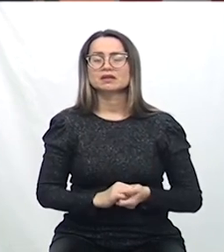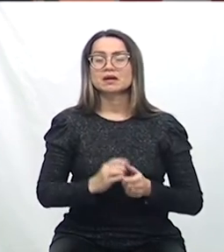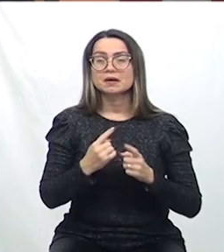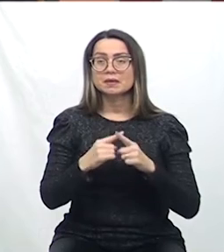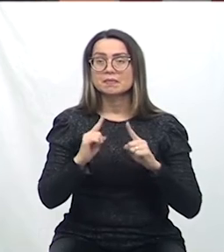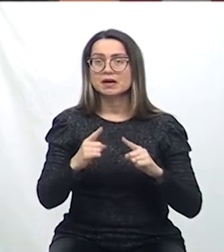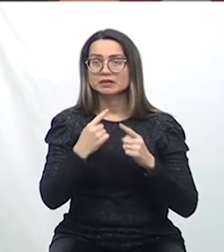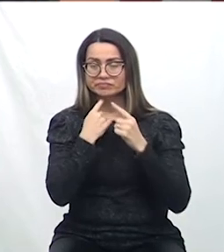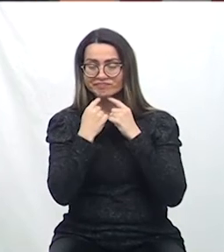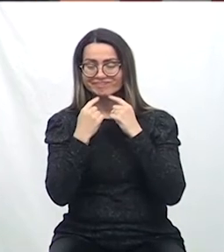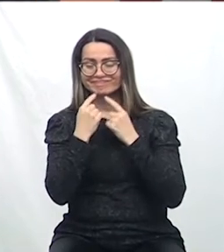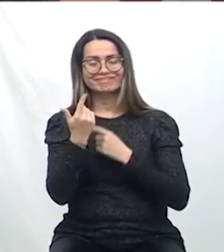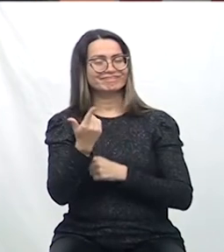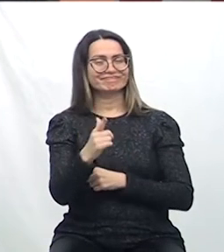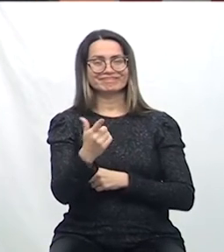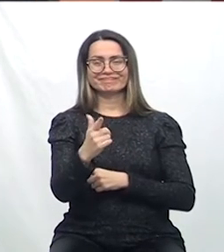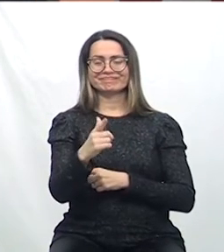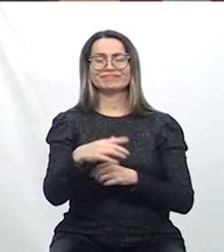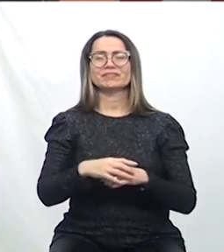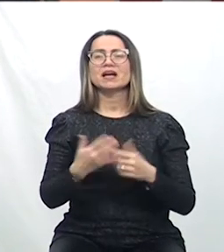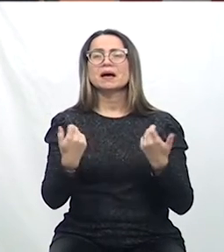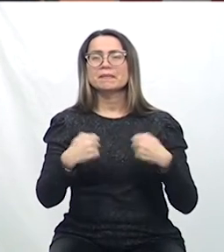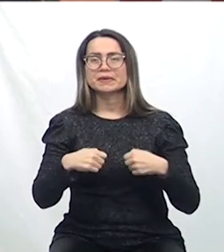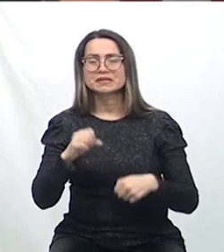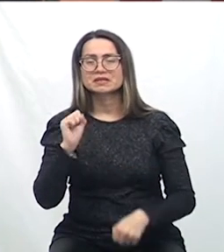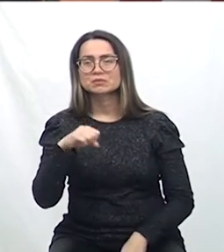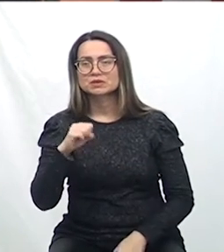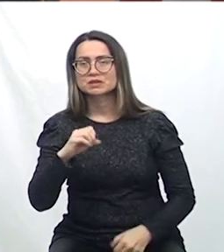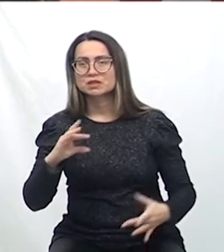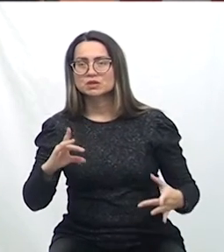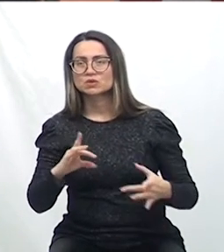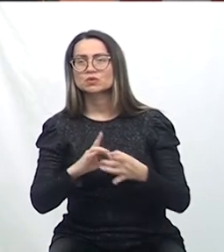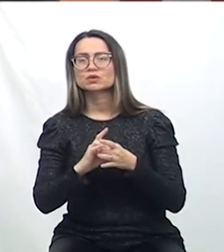pastor Jair, vereadores, que precisamos sim, o mínimo